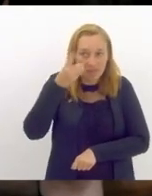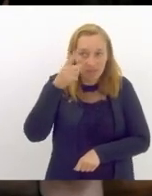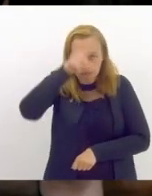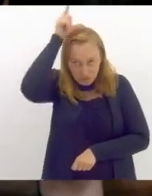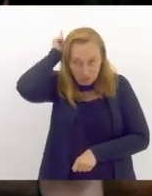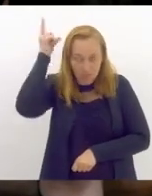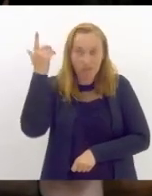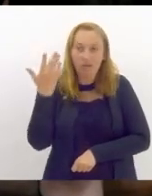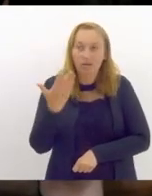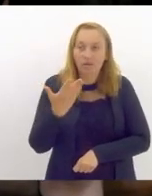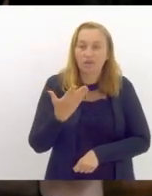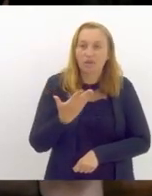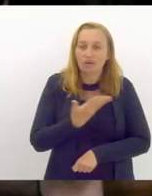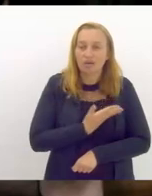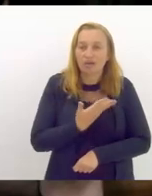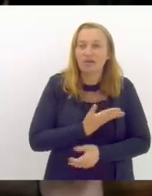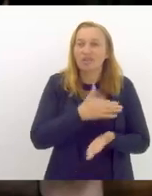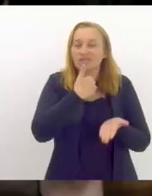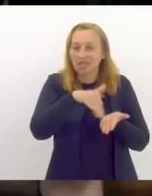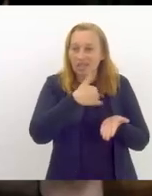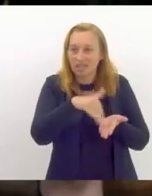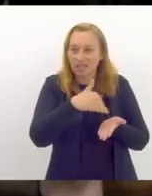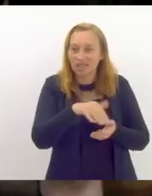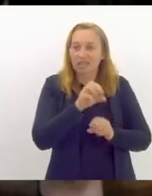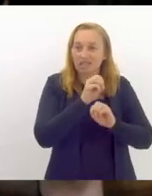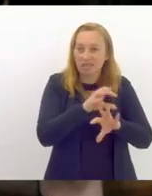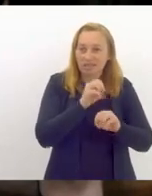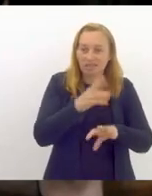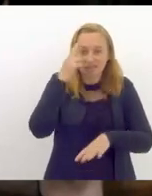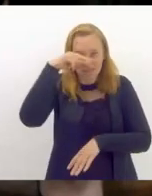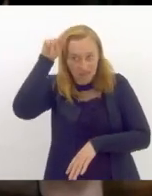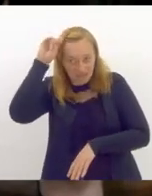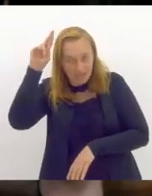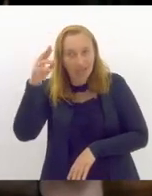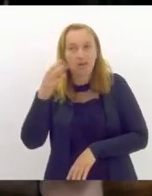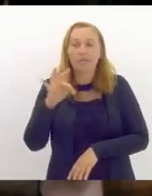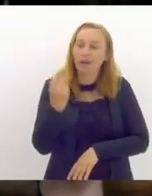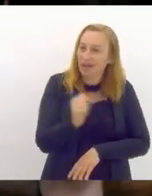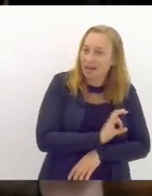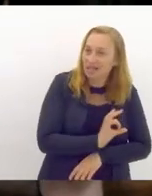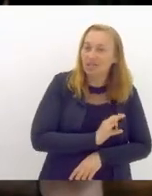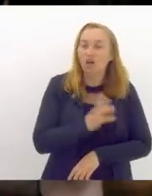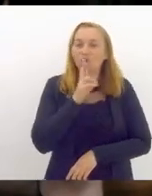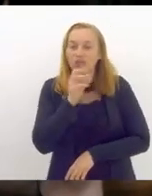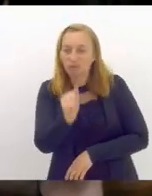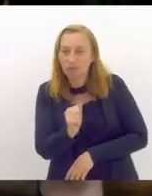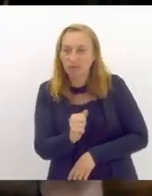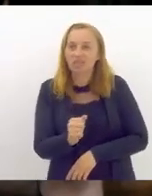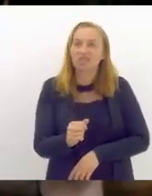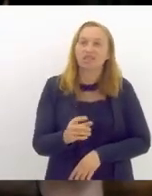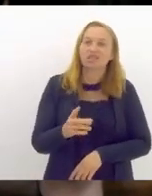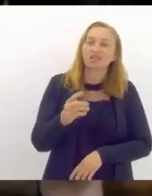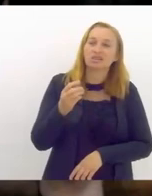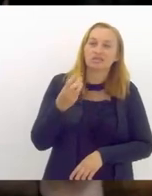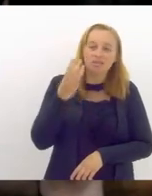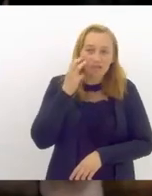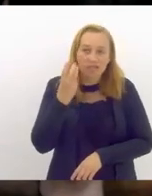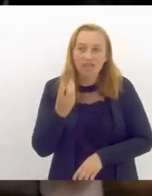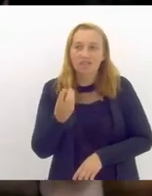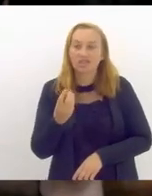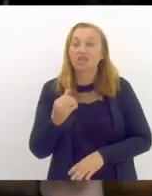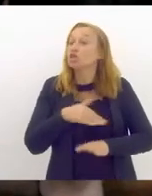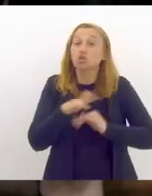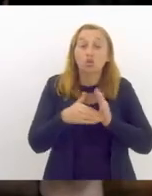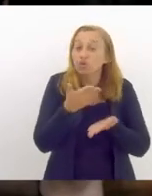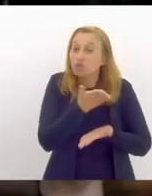querido secretário de educação e deputado Ferinha deputada Marta Deputado Rodrigo Deputado valdec Deputado Zé